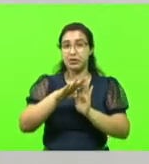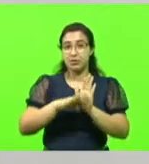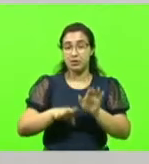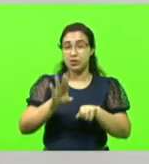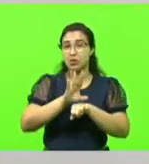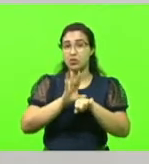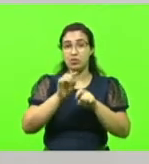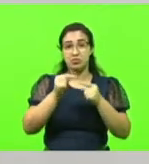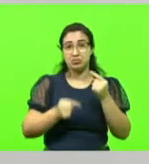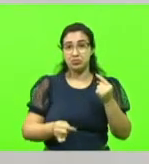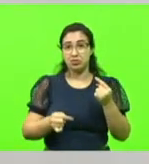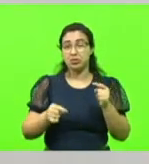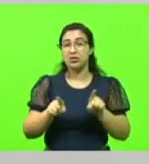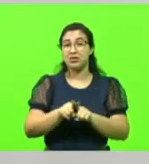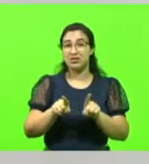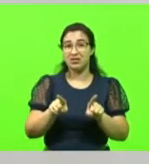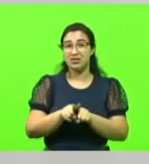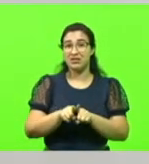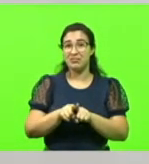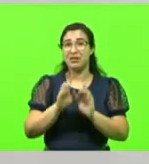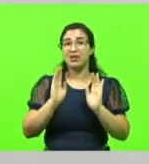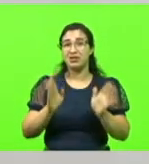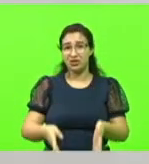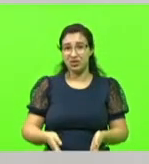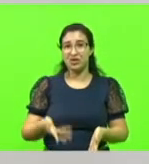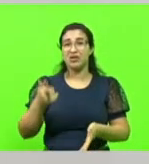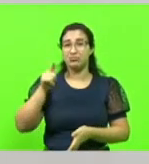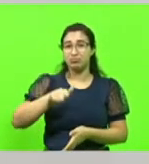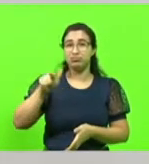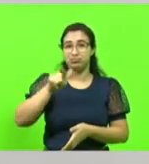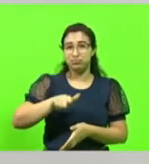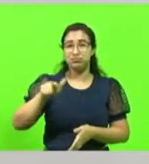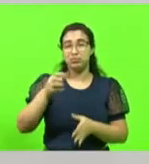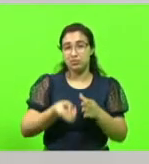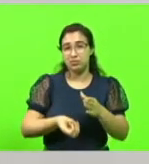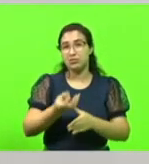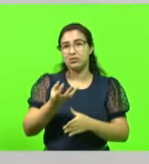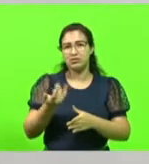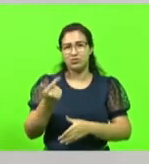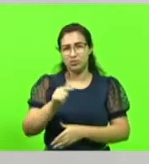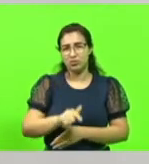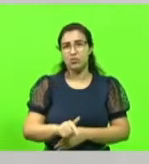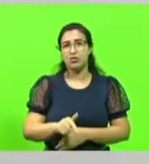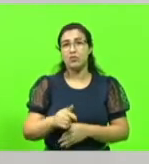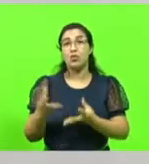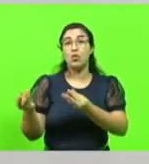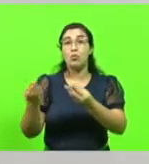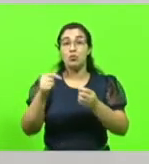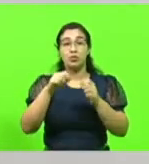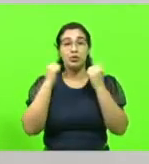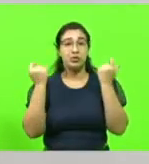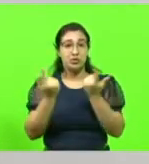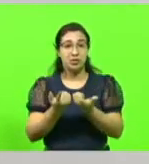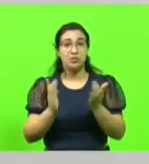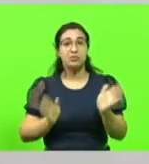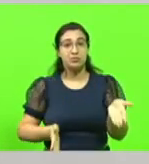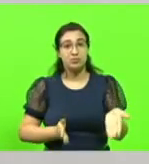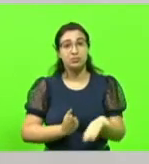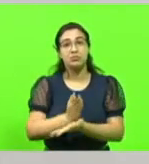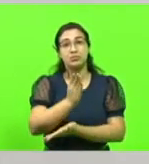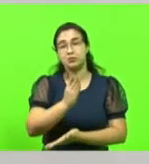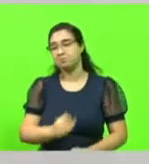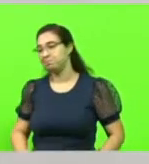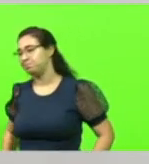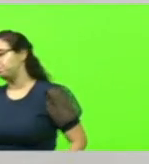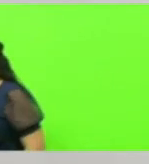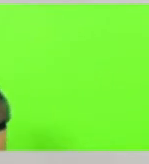inconstitucionais e com vício de origem que restaram aprovadas por maioria nesse plenário e, pasmem, aprovadas,